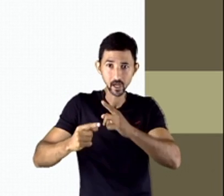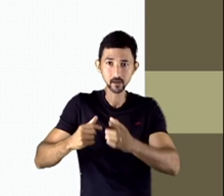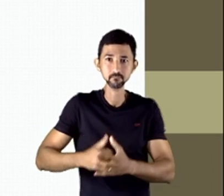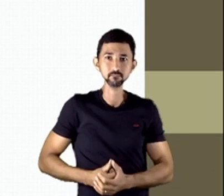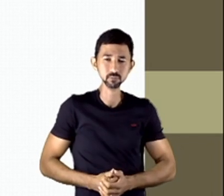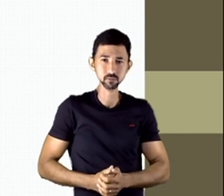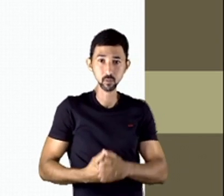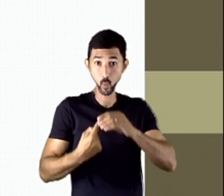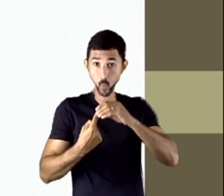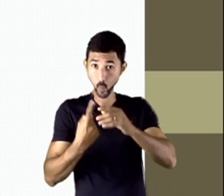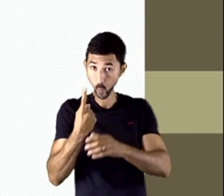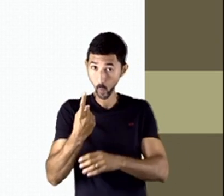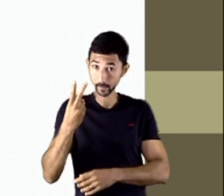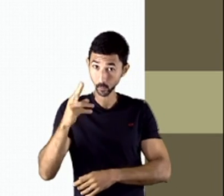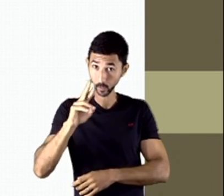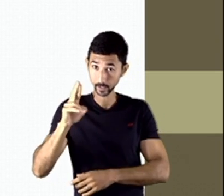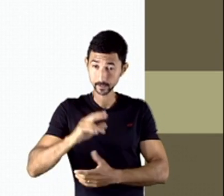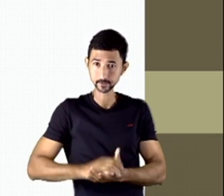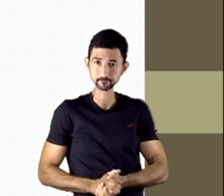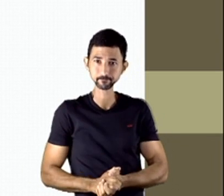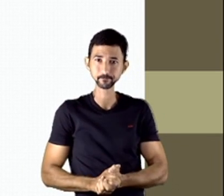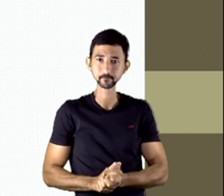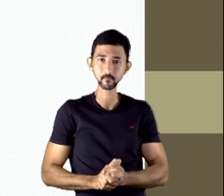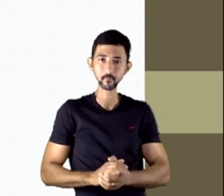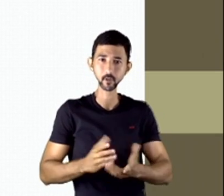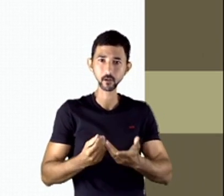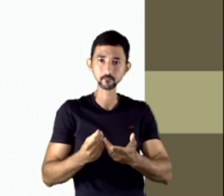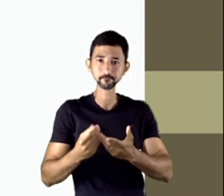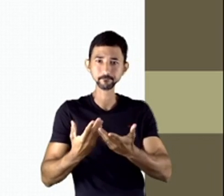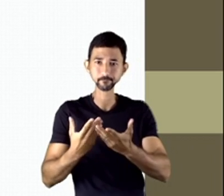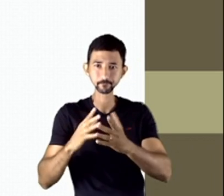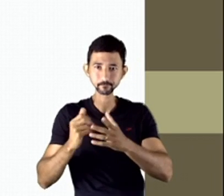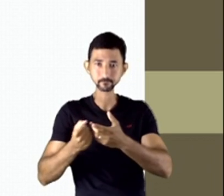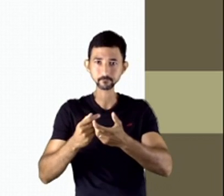né, da unidade é R$ 2, e da inteira ele